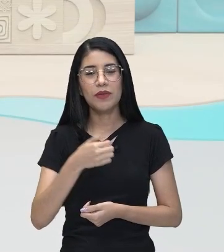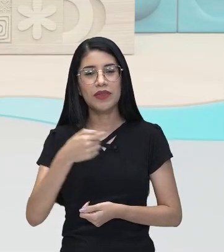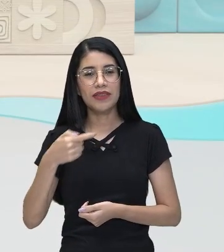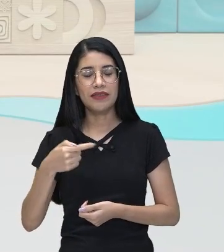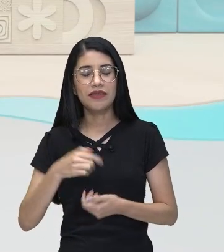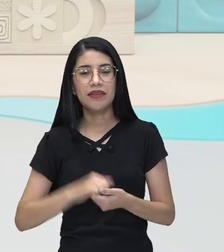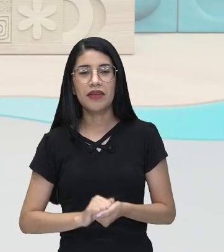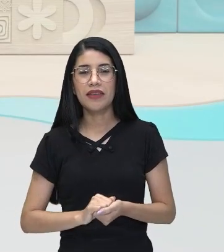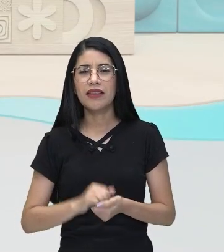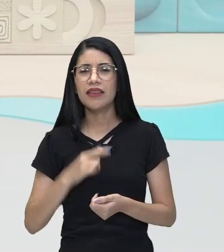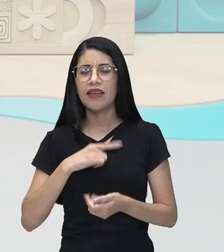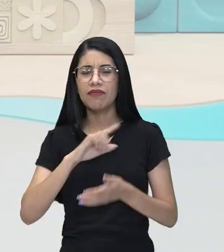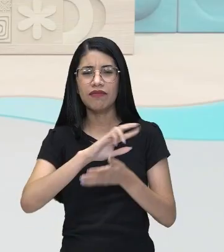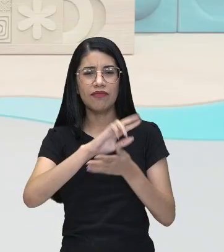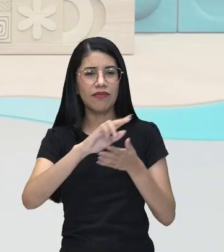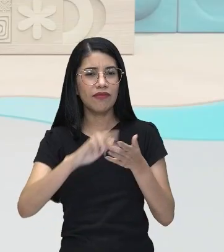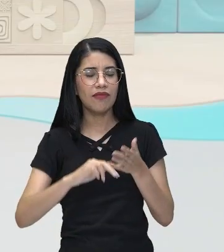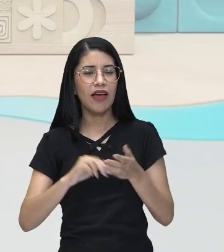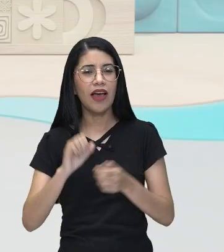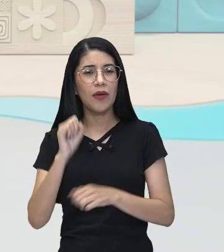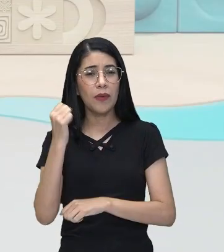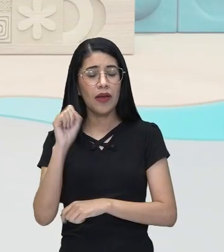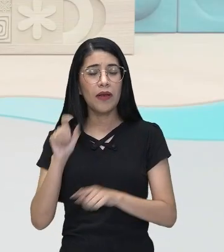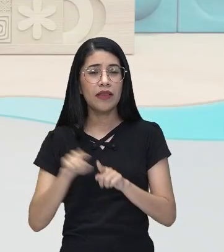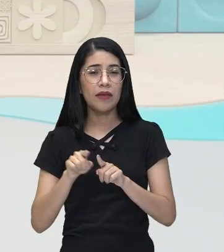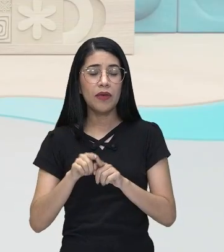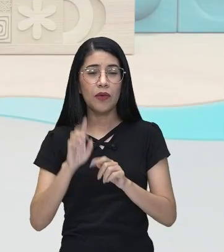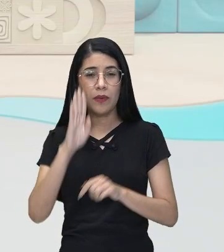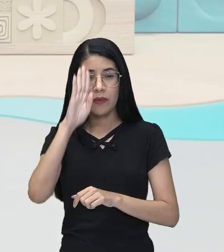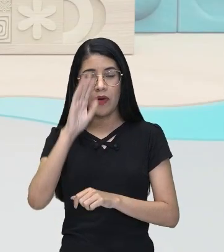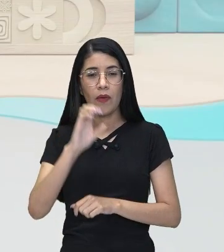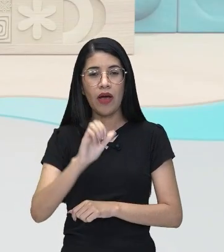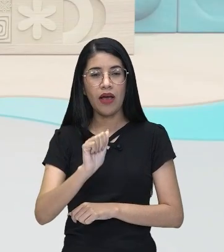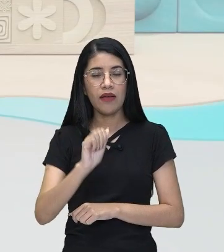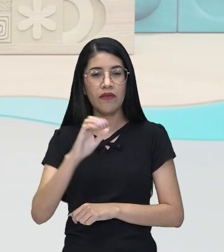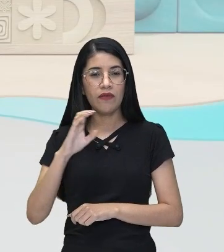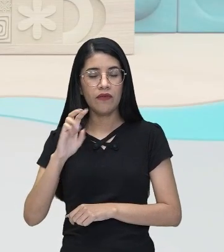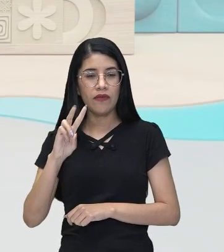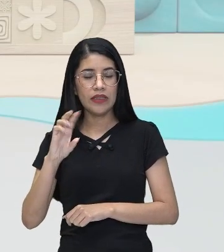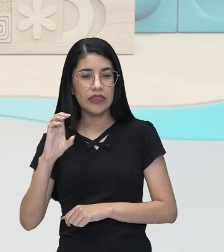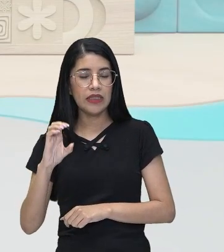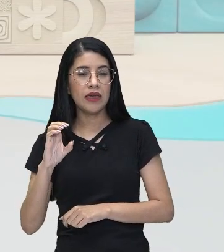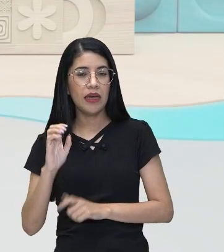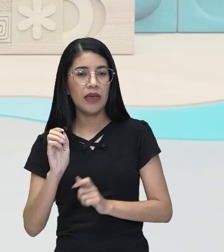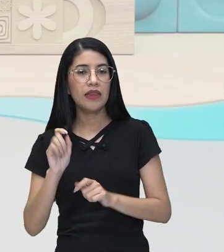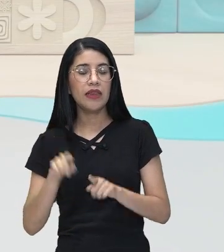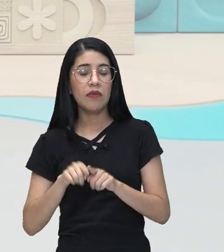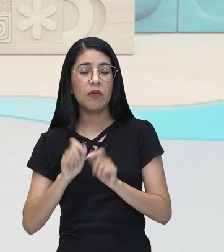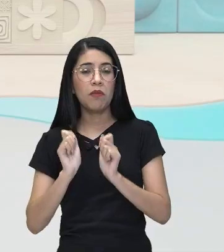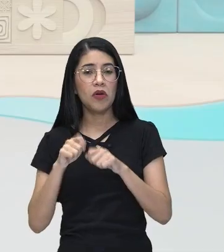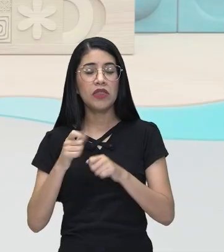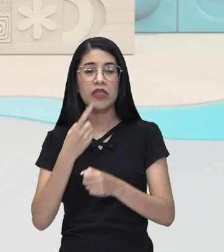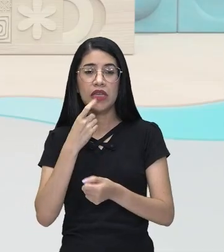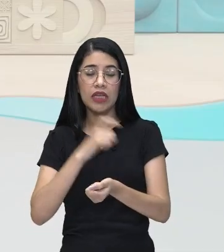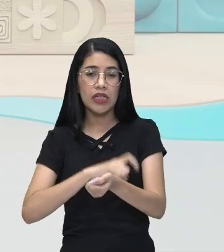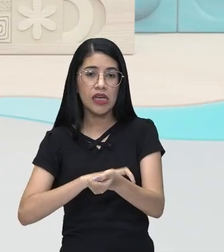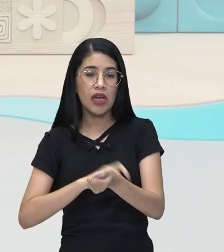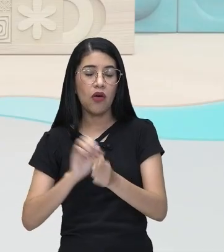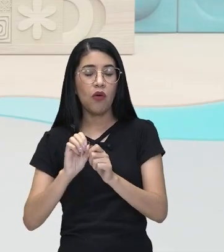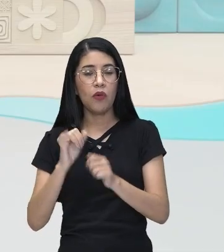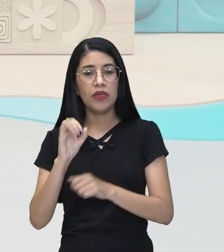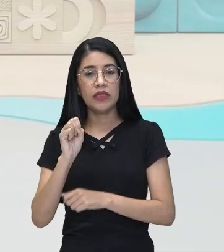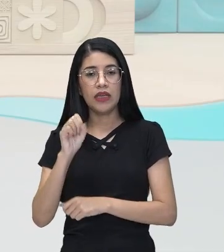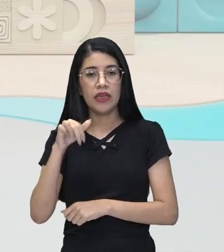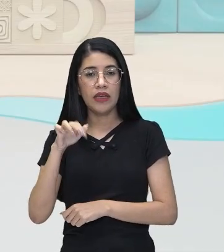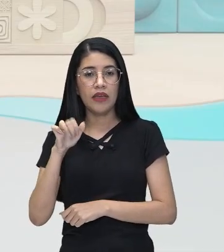muitas, mas as principais são o acidente vascular encefálico, que pode ser hemorrágico ou isquêmico, né? Algo que